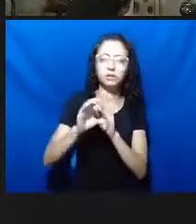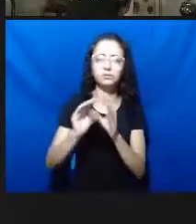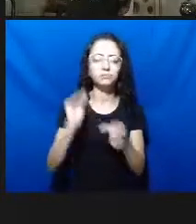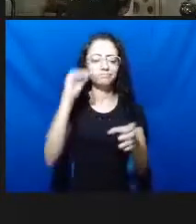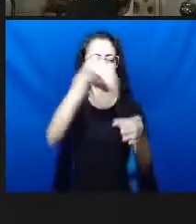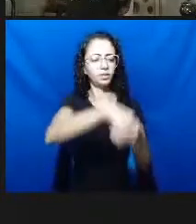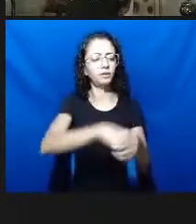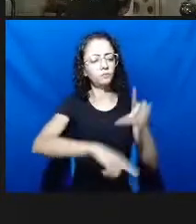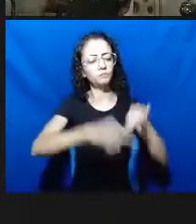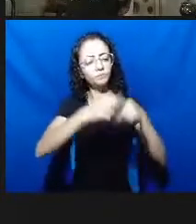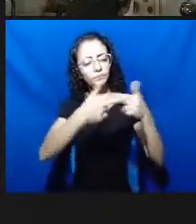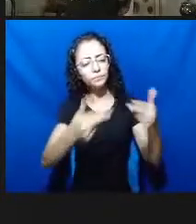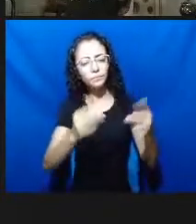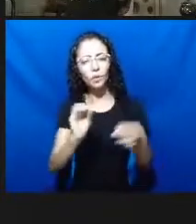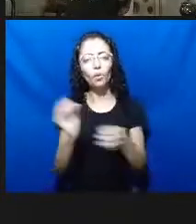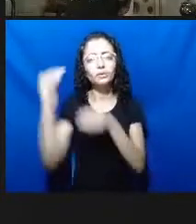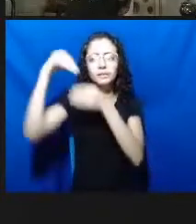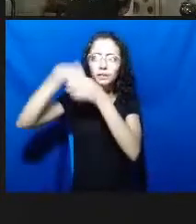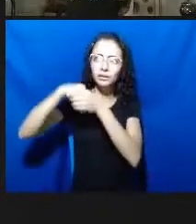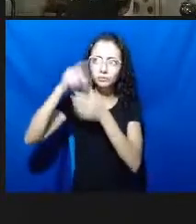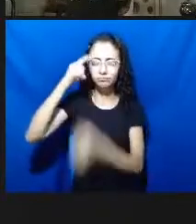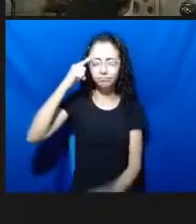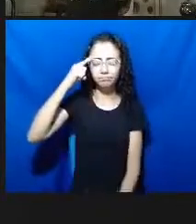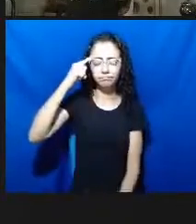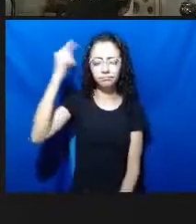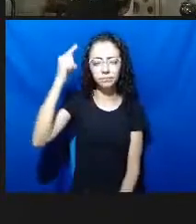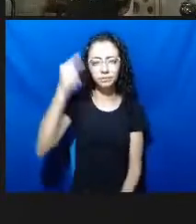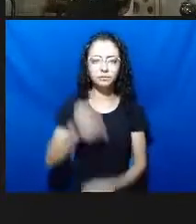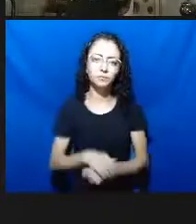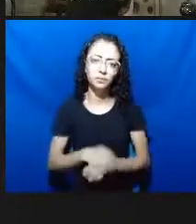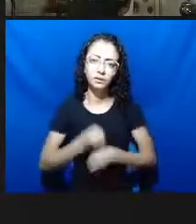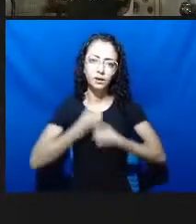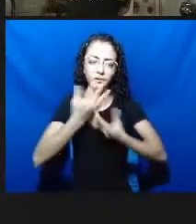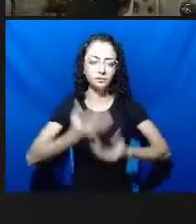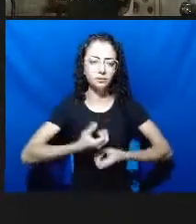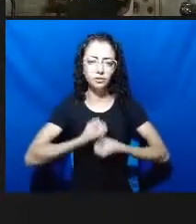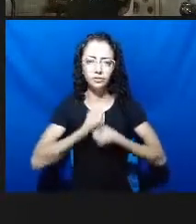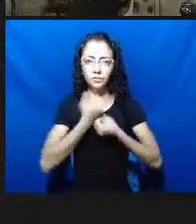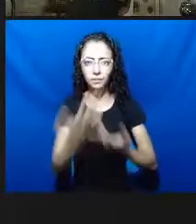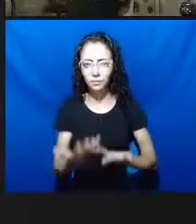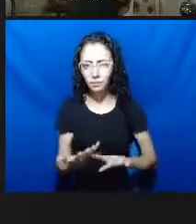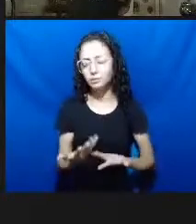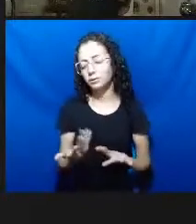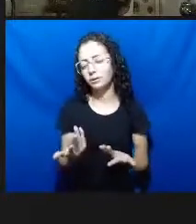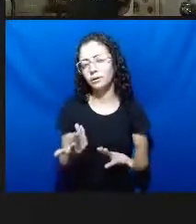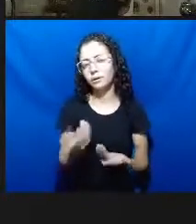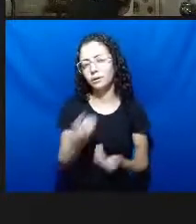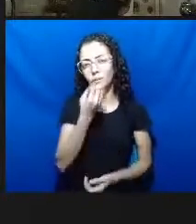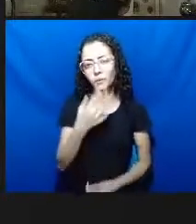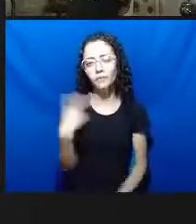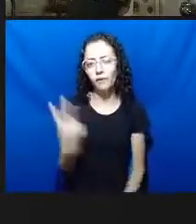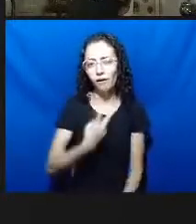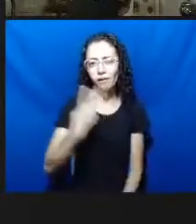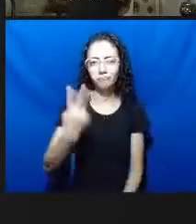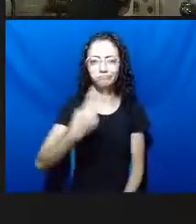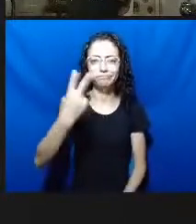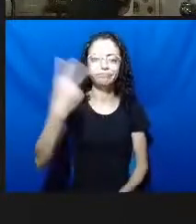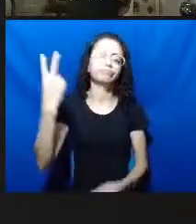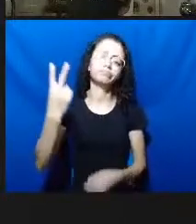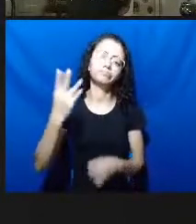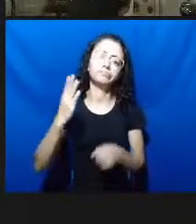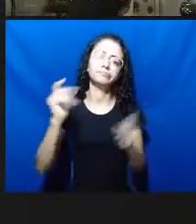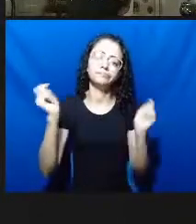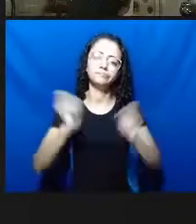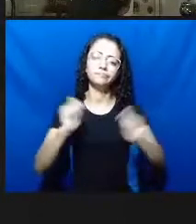naquele pensamento plástico, é o que gera poesia e é isso que vale a pena. Ou seja, o que vale a pena na arte é a quantidade